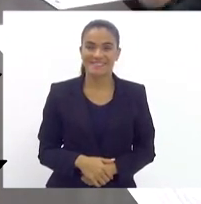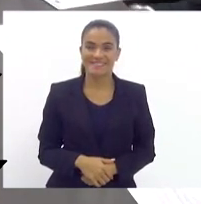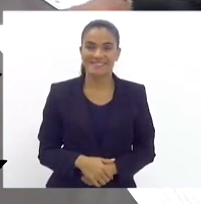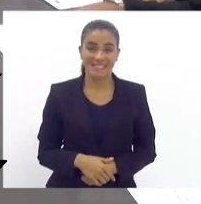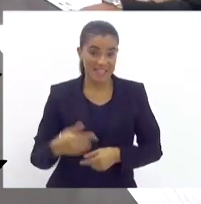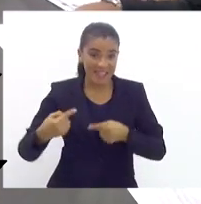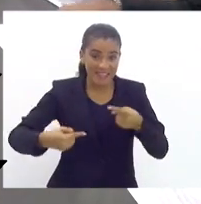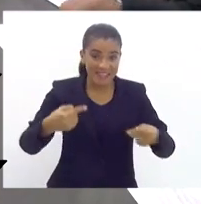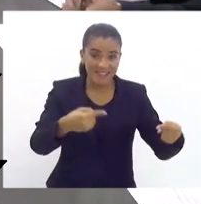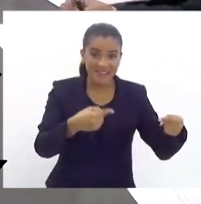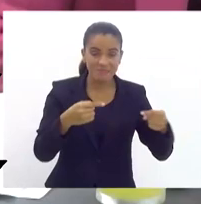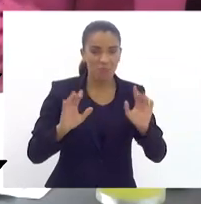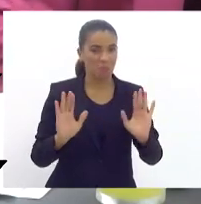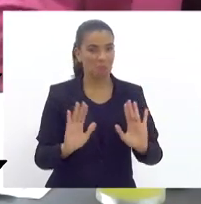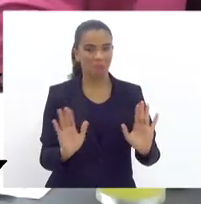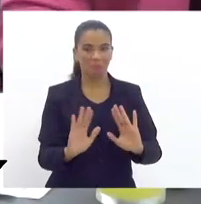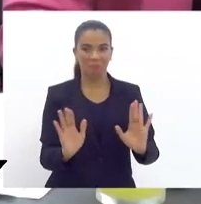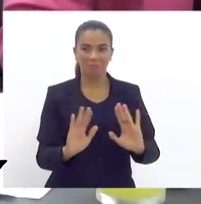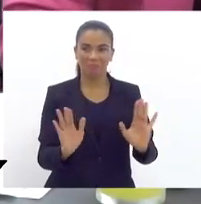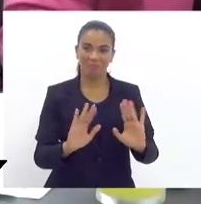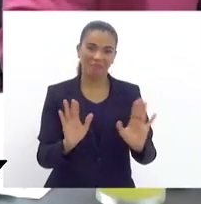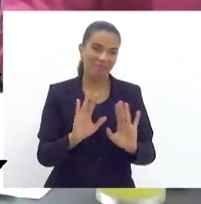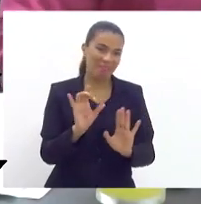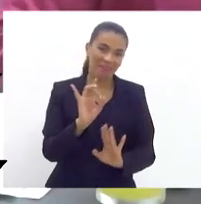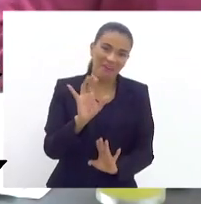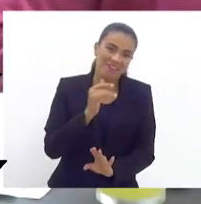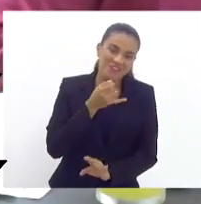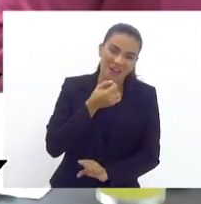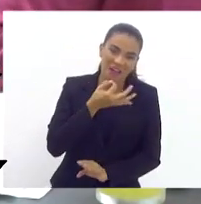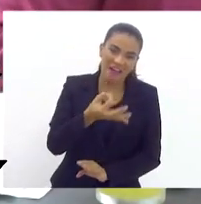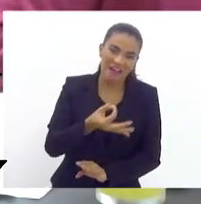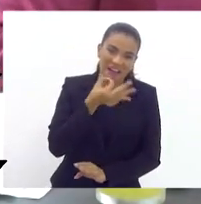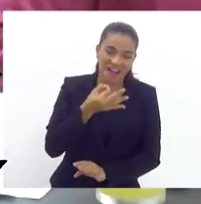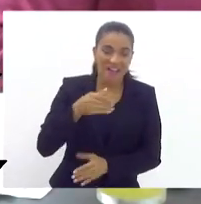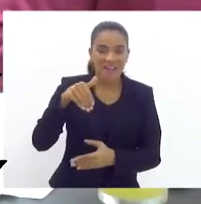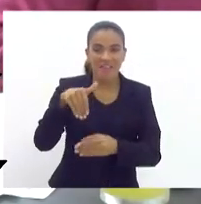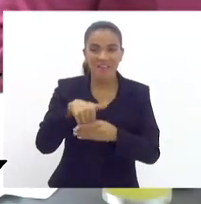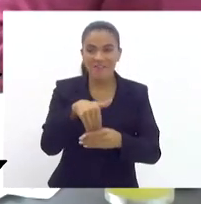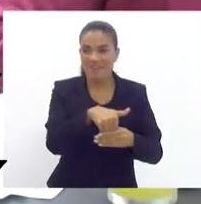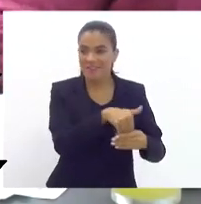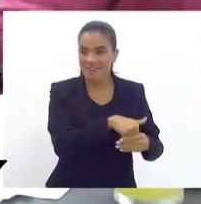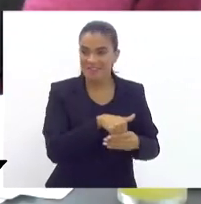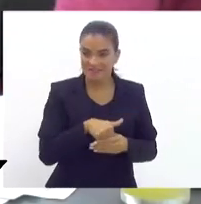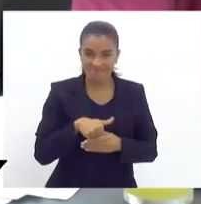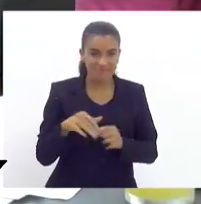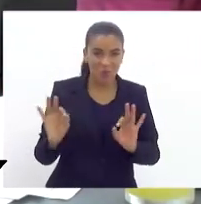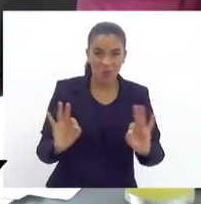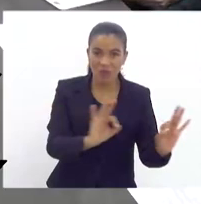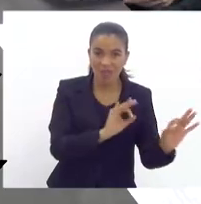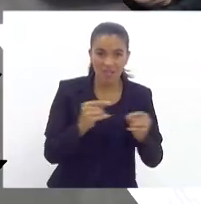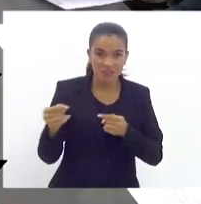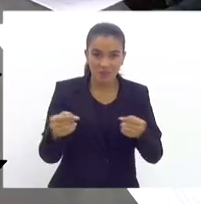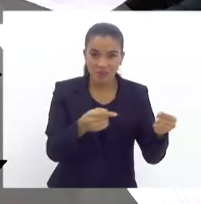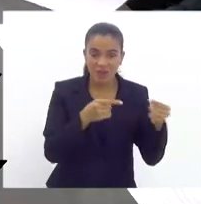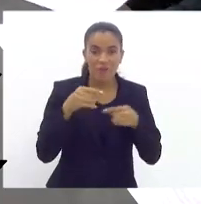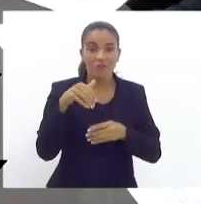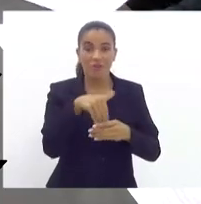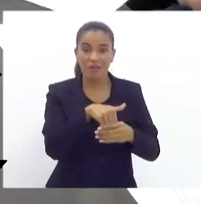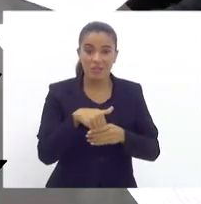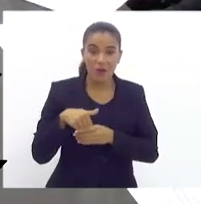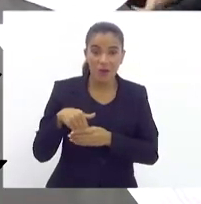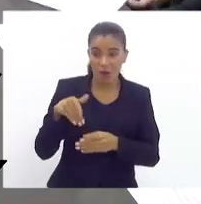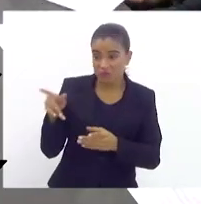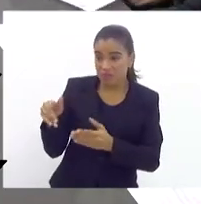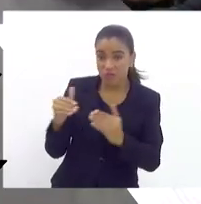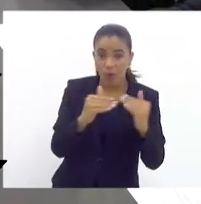Quer discutir, deputado? Não, eu estou só fazendo o registro. Em votação, não havendo mais quem queira discutir, em votação, senhores